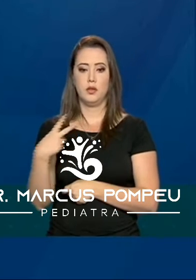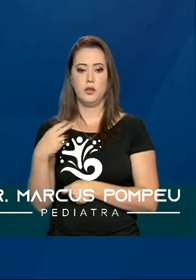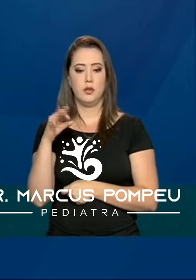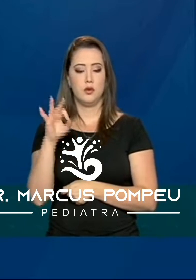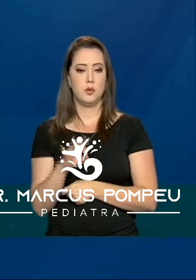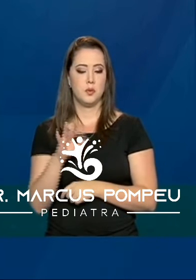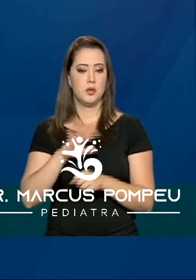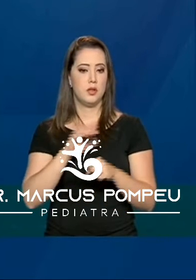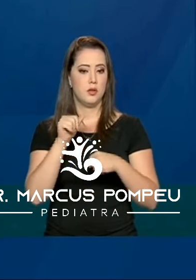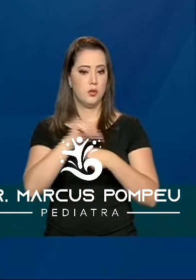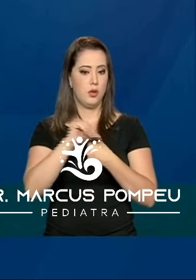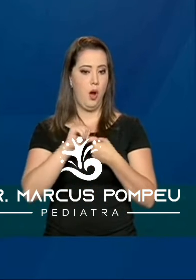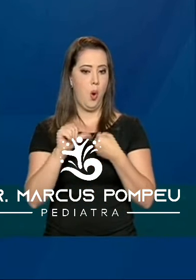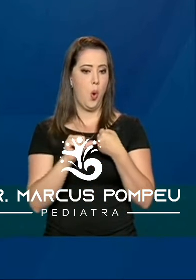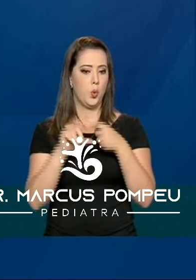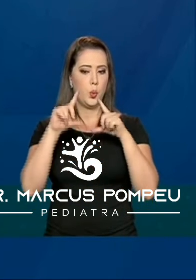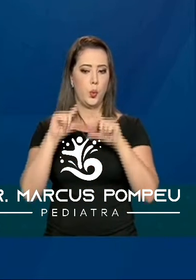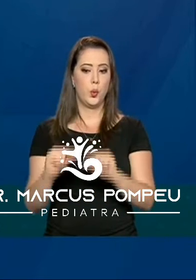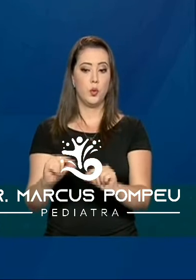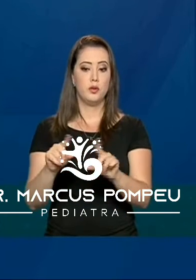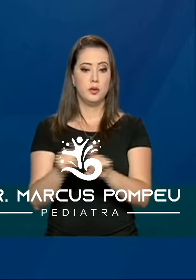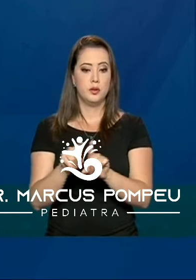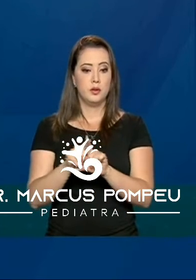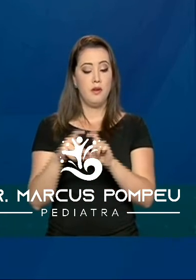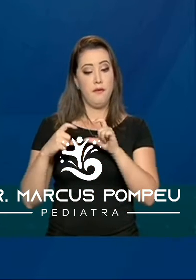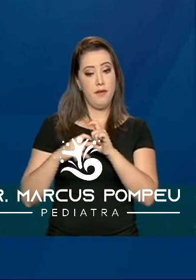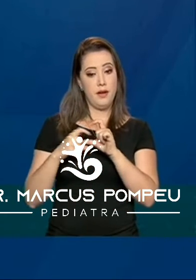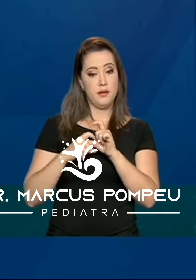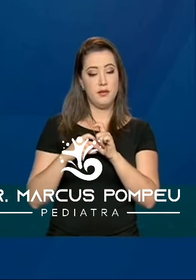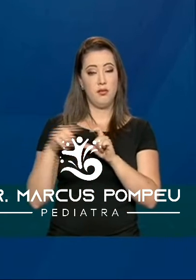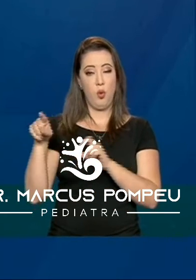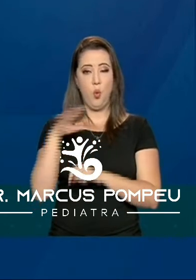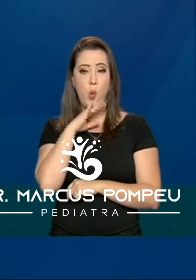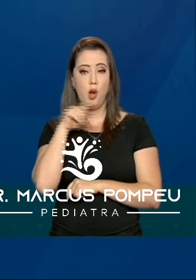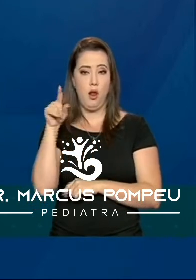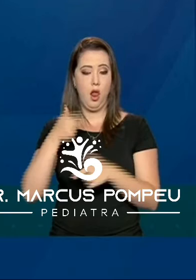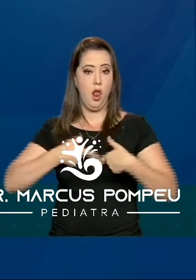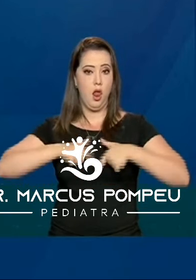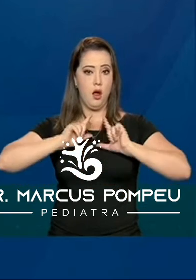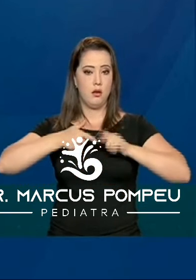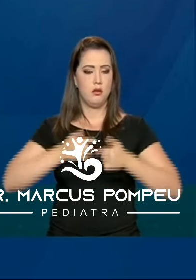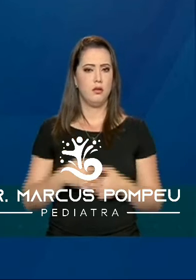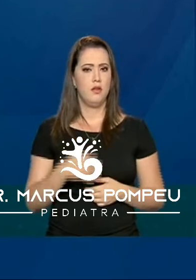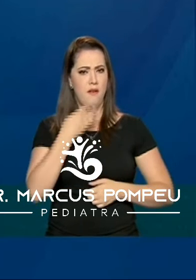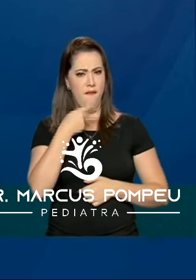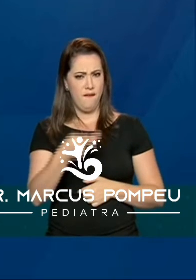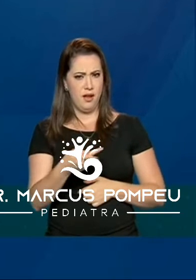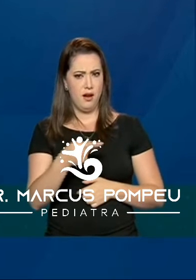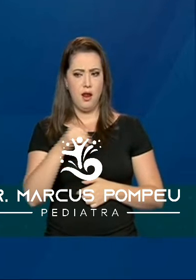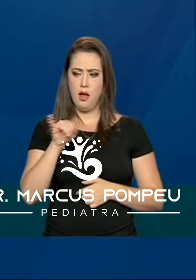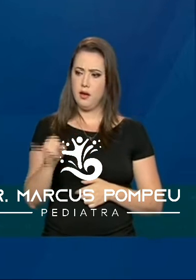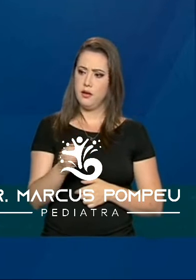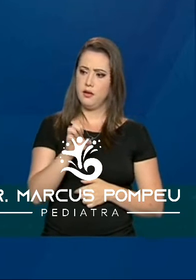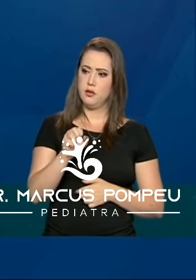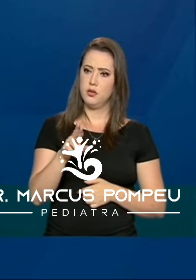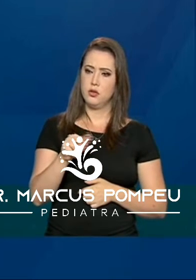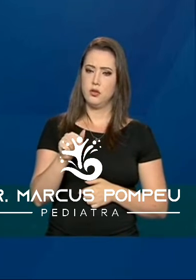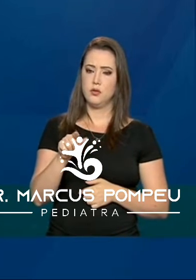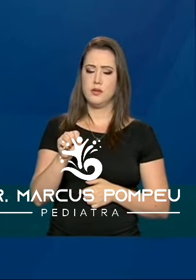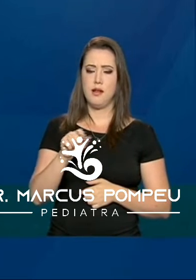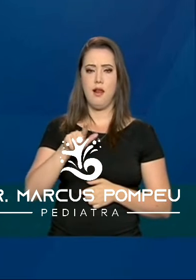contas, porque diminui muito. Falha na Pfizer em Israel. Onde já se viu Jerusalém, Tel Aviv, tem um monte de desfibrilador na